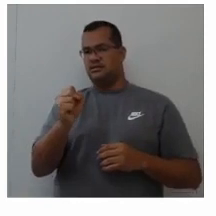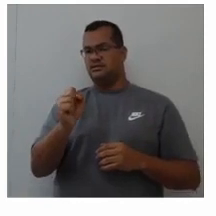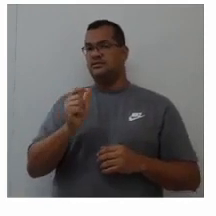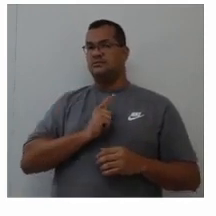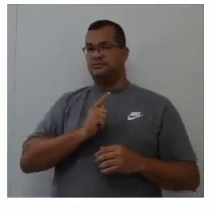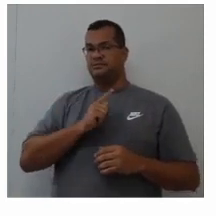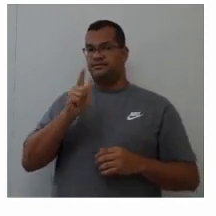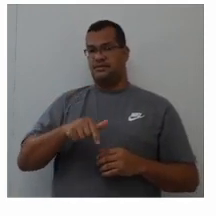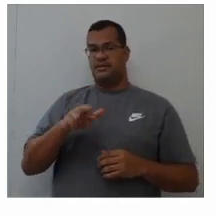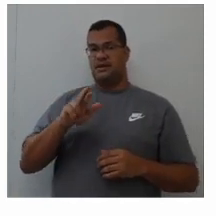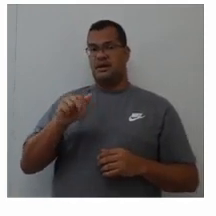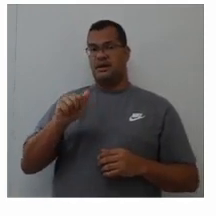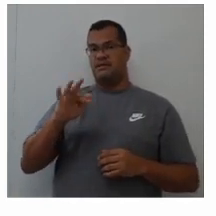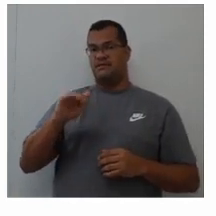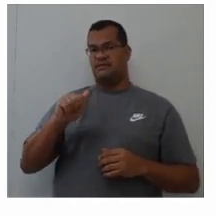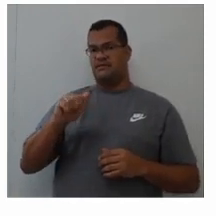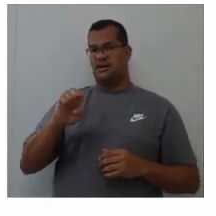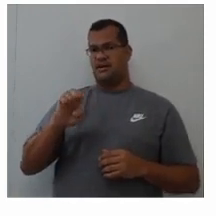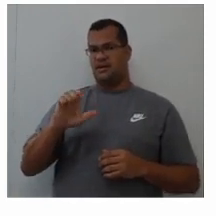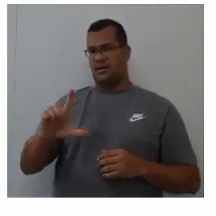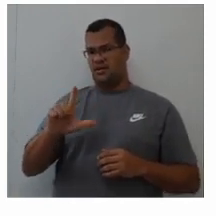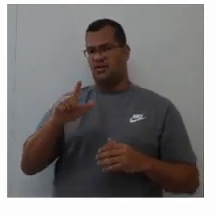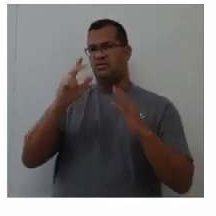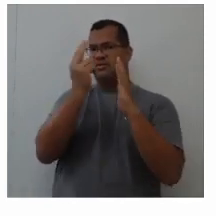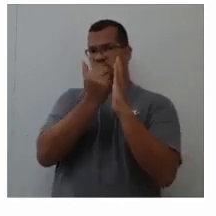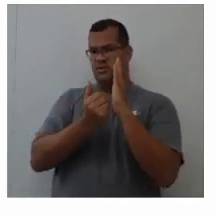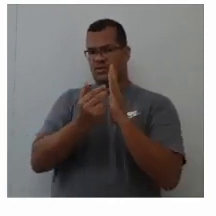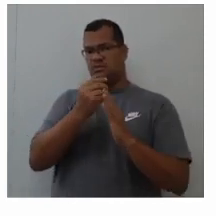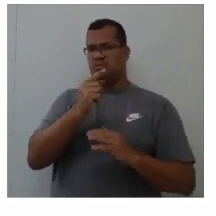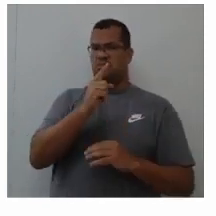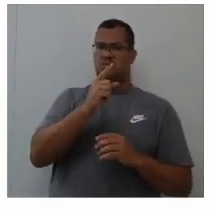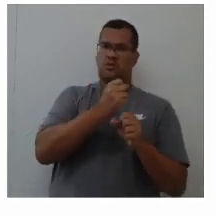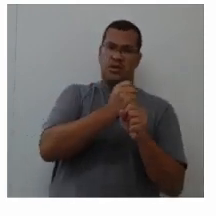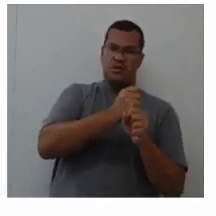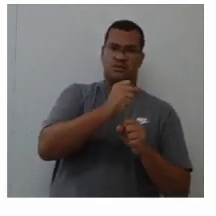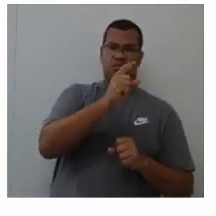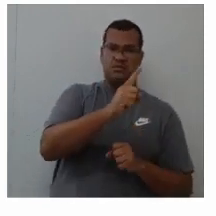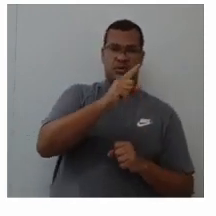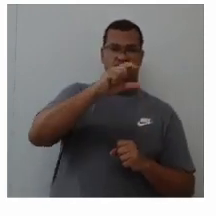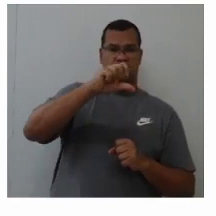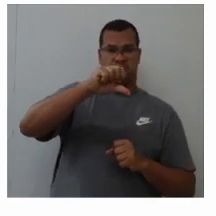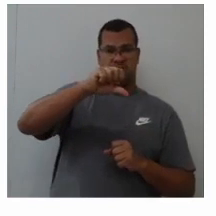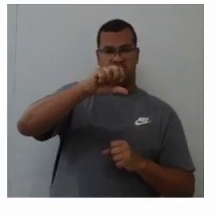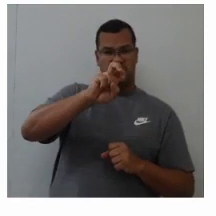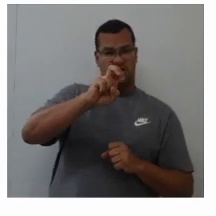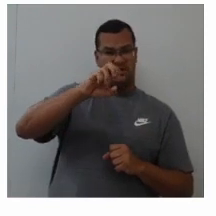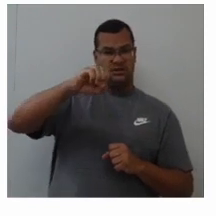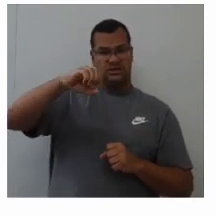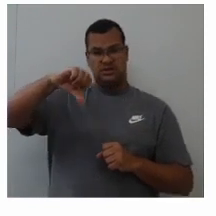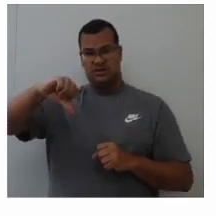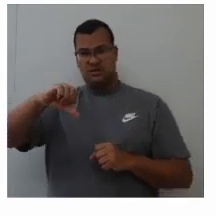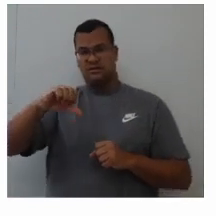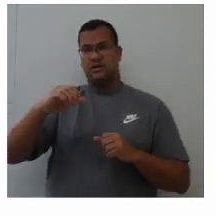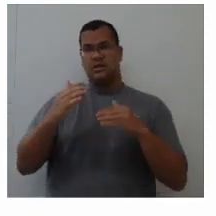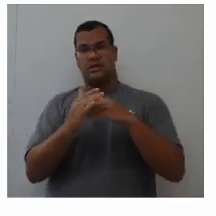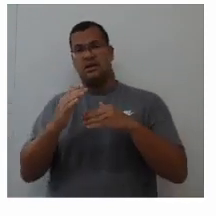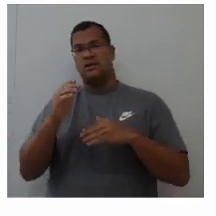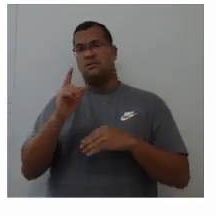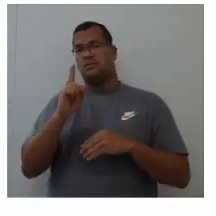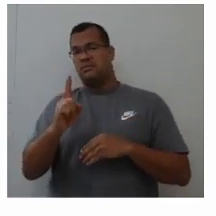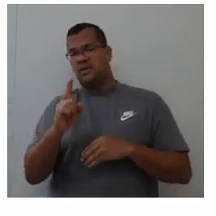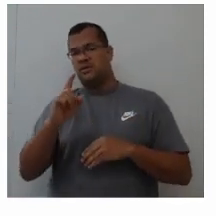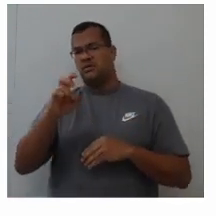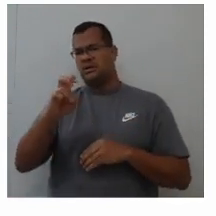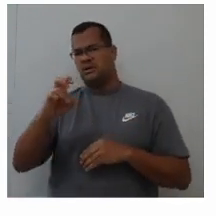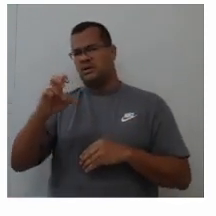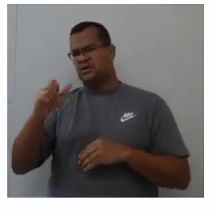por Rafael Sanzio entre os anos de 1509 até 1511. Então ele pintou isso aí, mas por